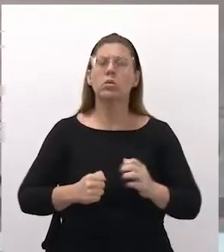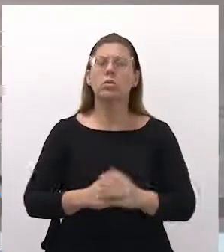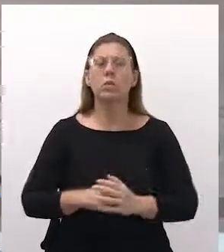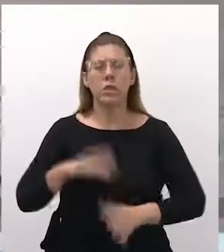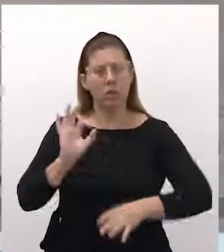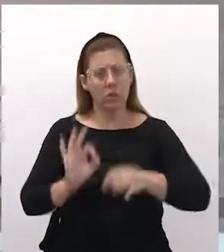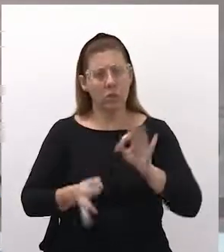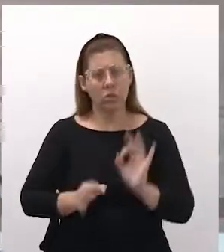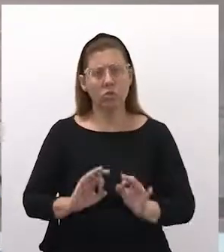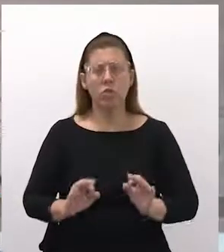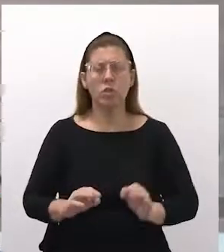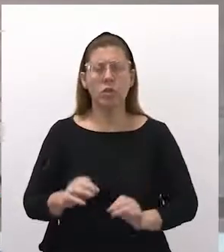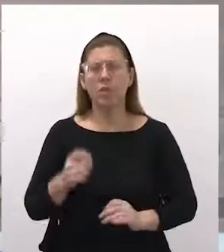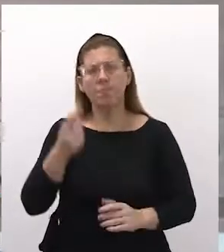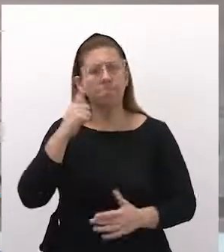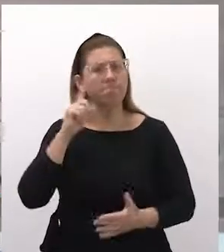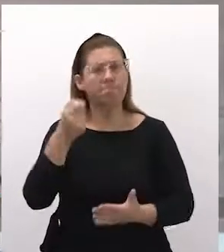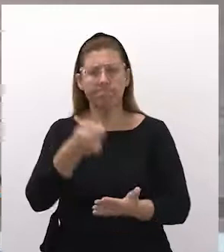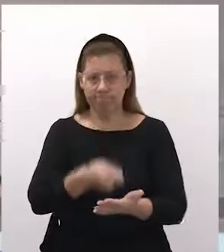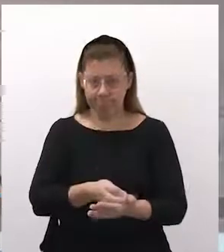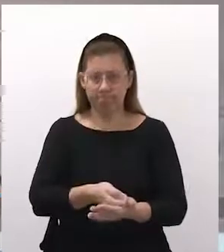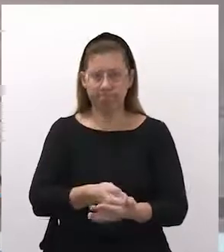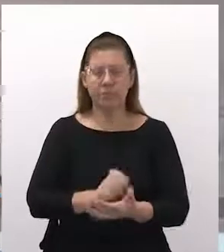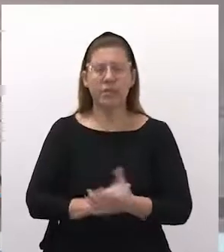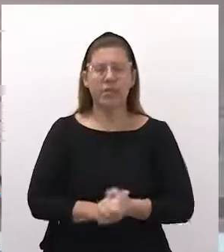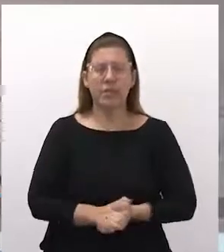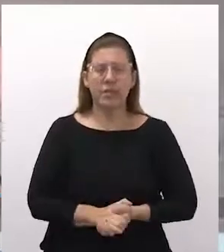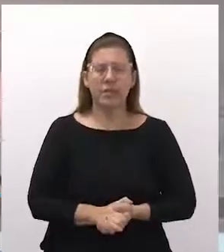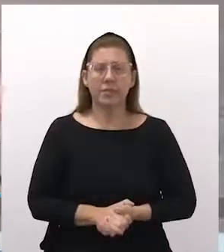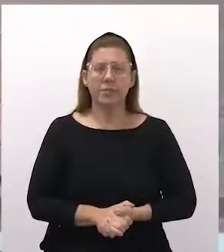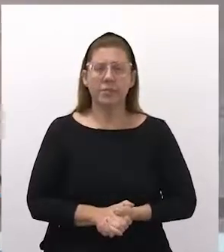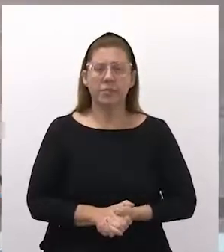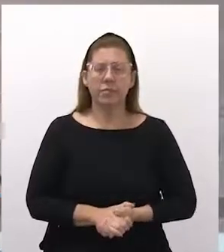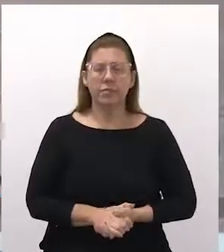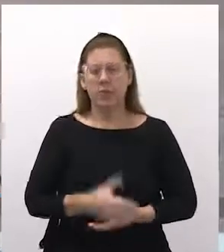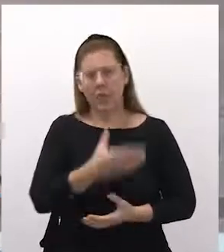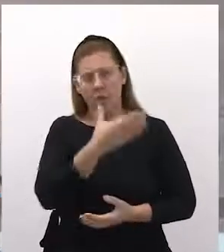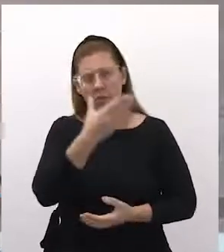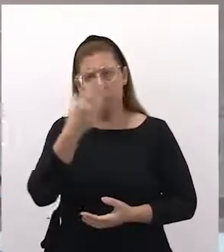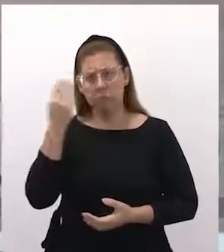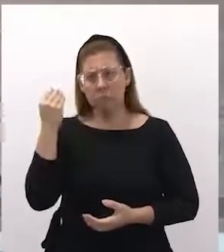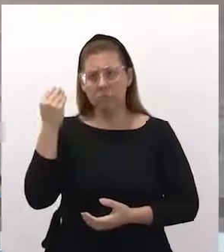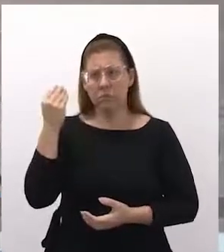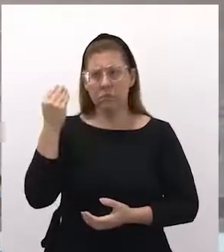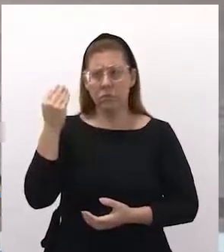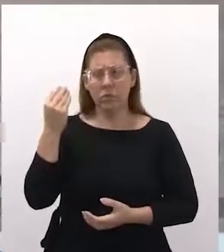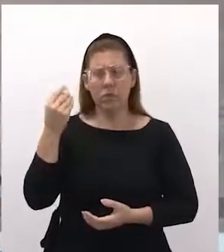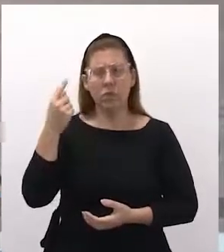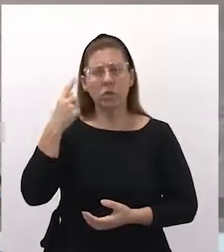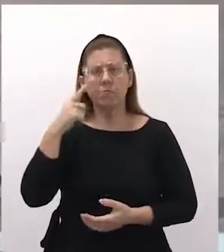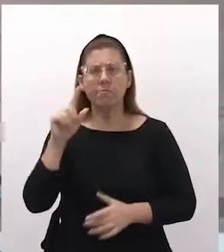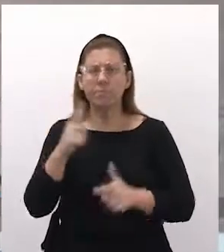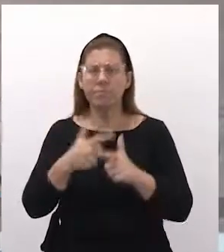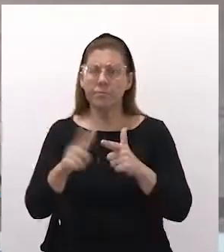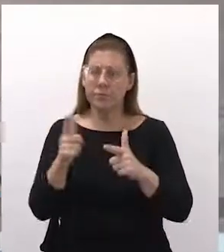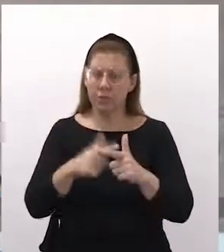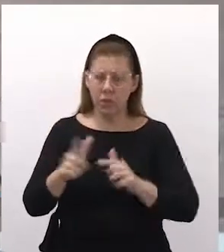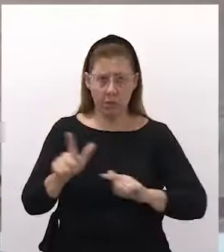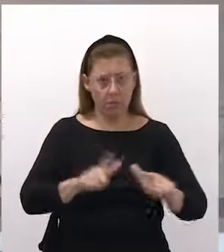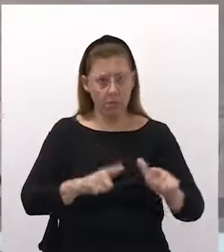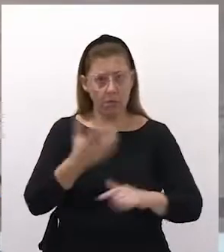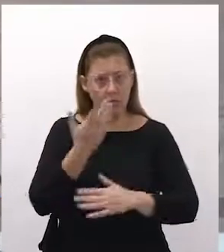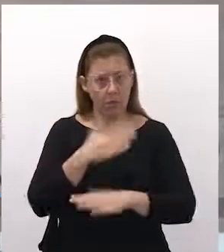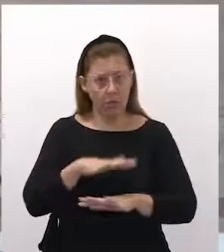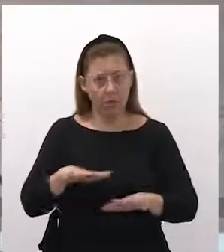que decidem isso, é esquecer essa questão do trabalho infantil, que